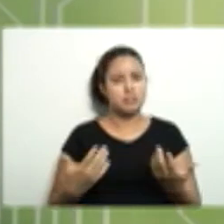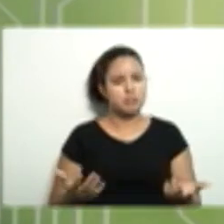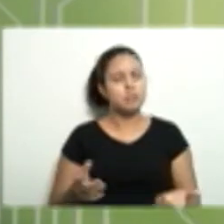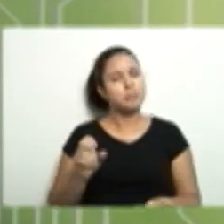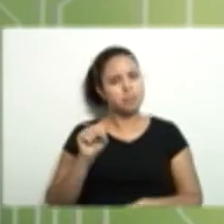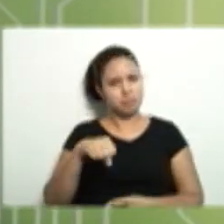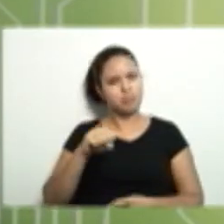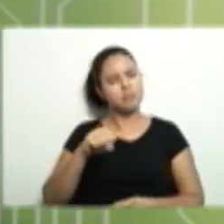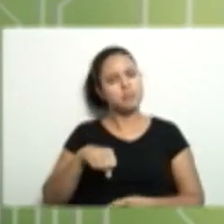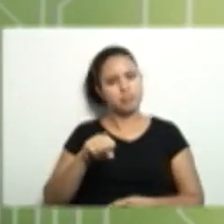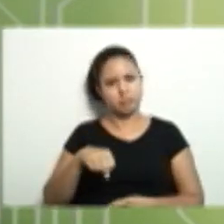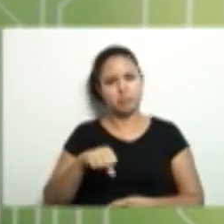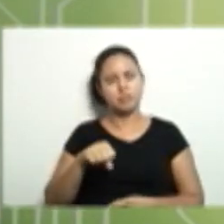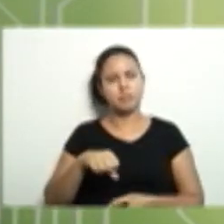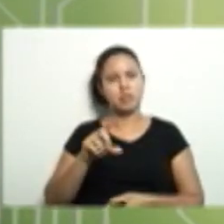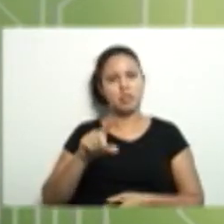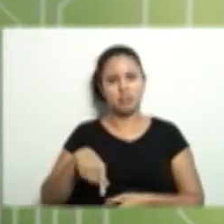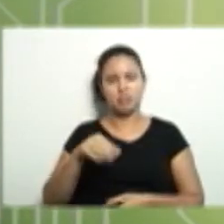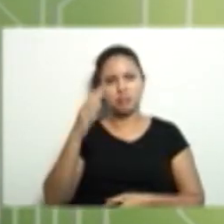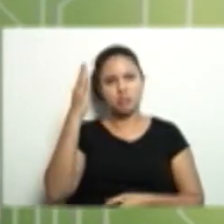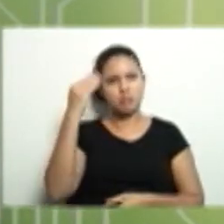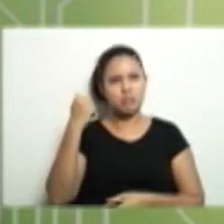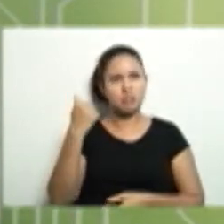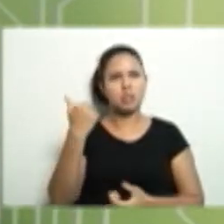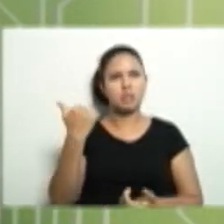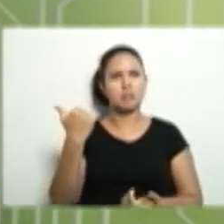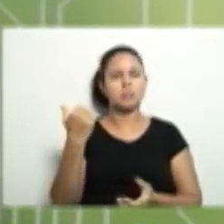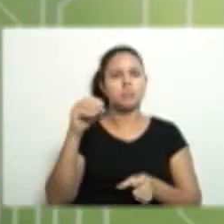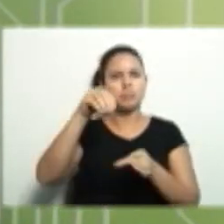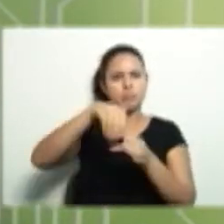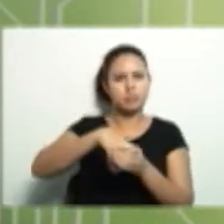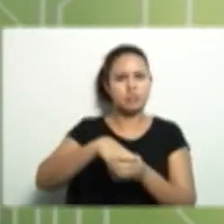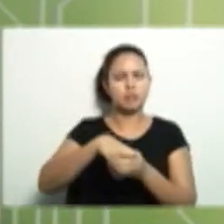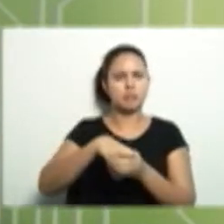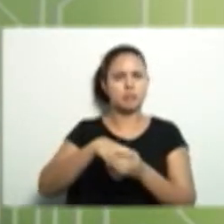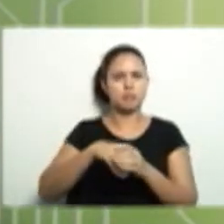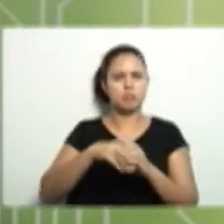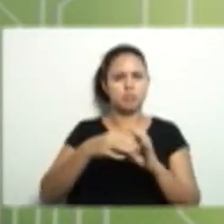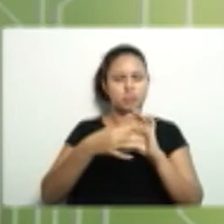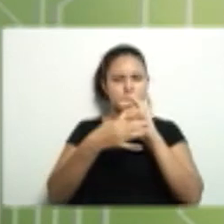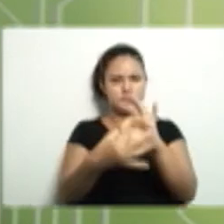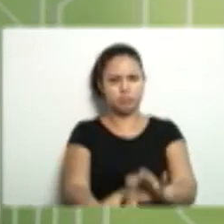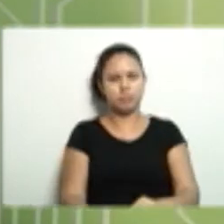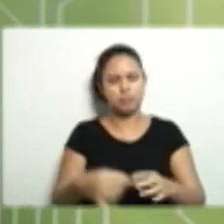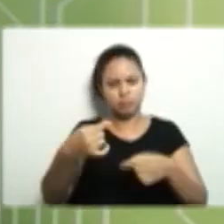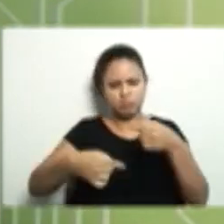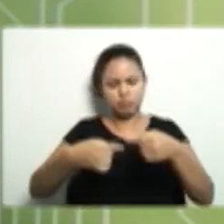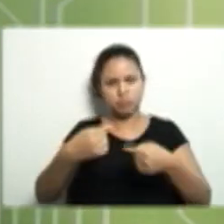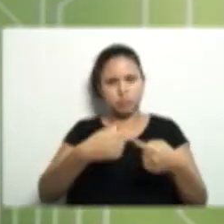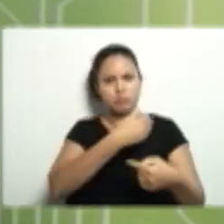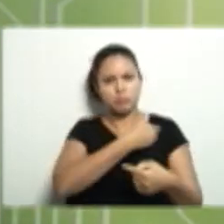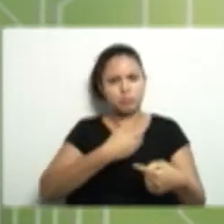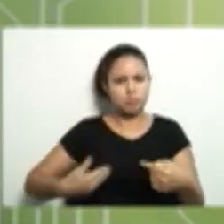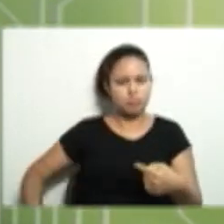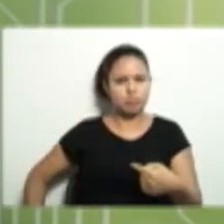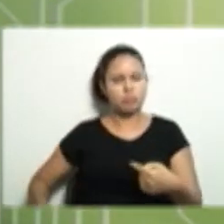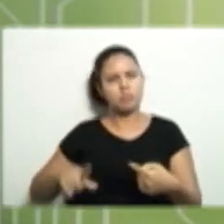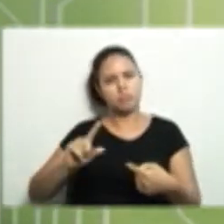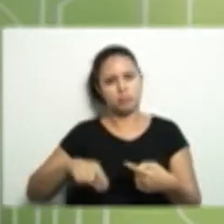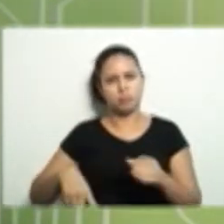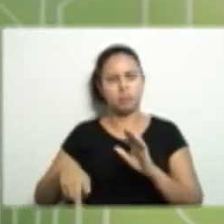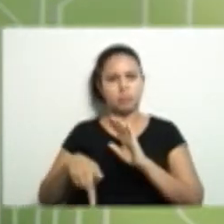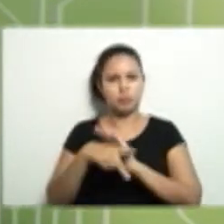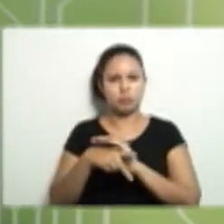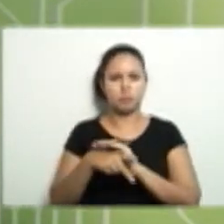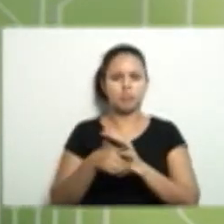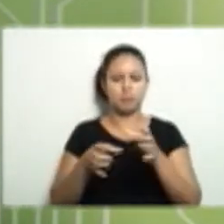Realmente é isso mesmo, a gente entende que faz parte de uma questão inserido num contexto de políticas públicas, é uma ação governamental, ele